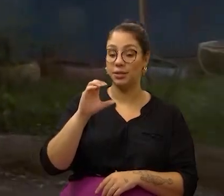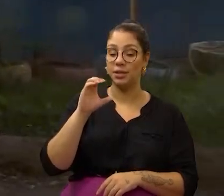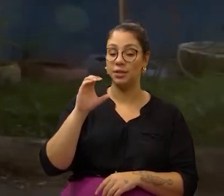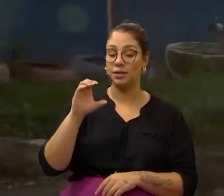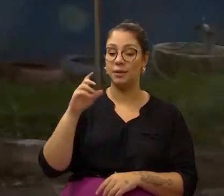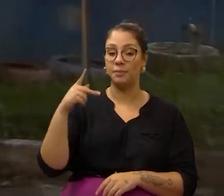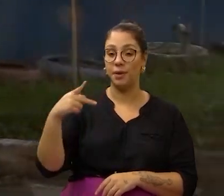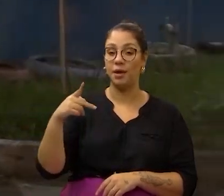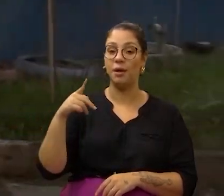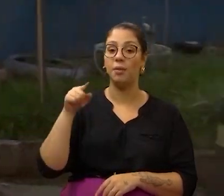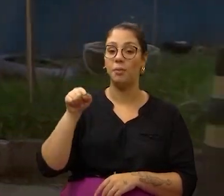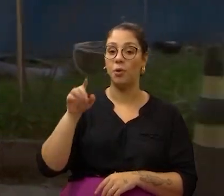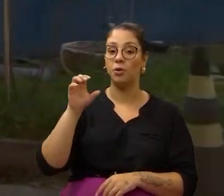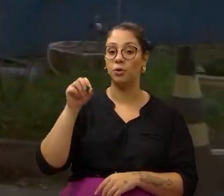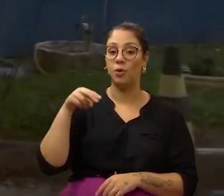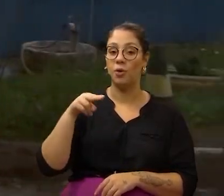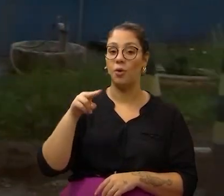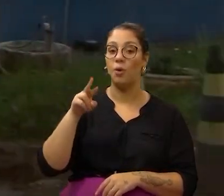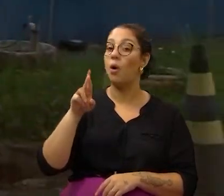www.icct.org.br,